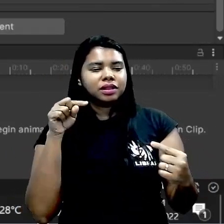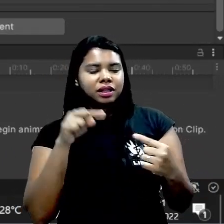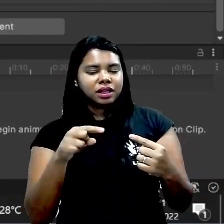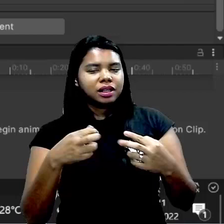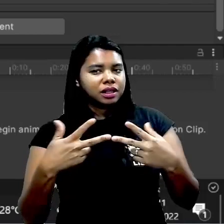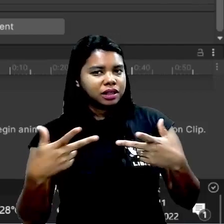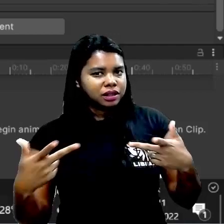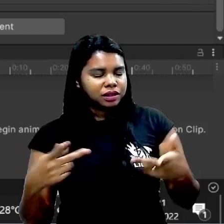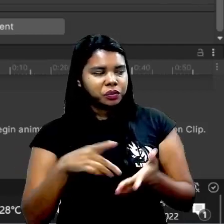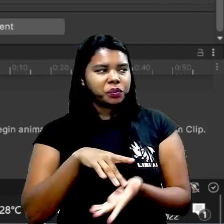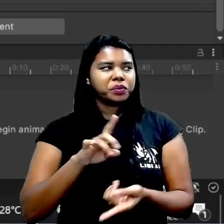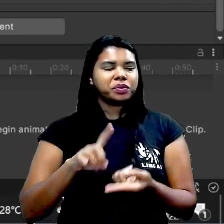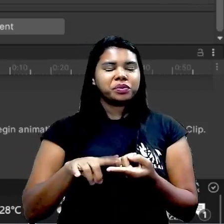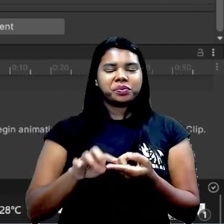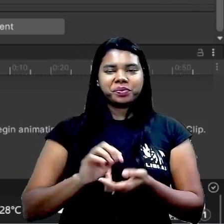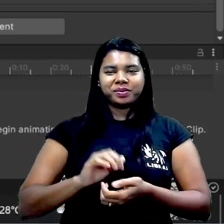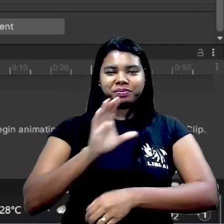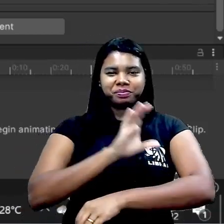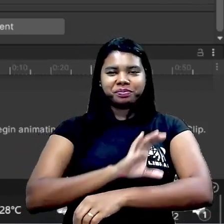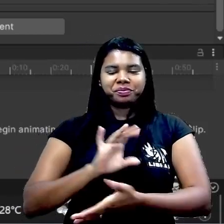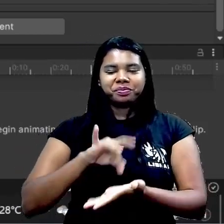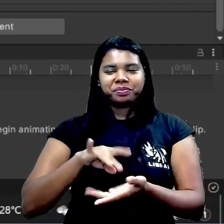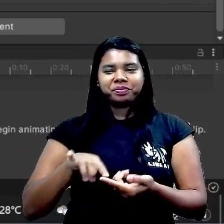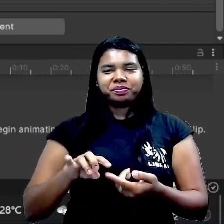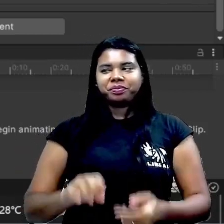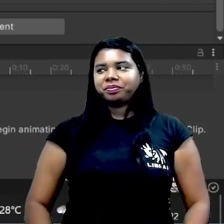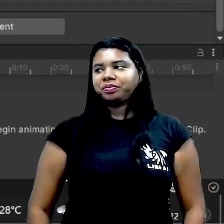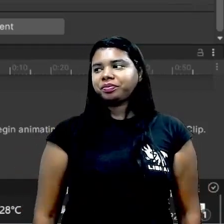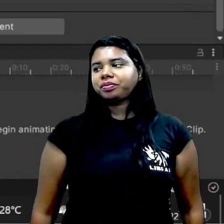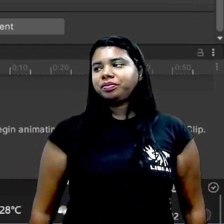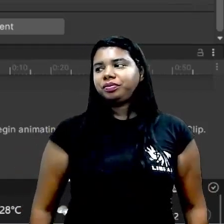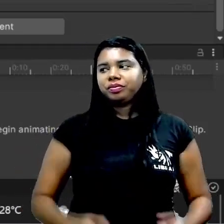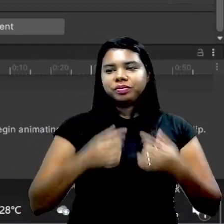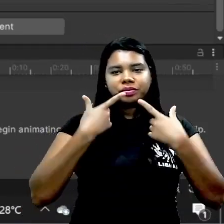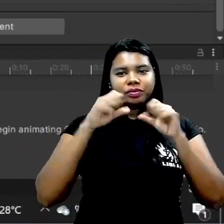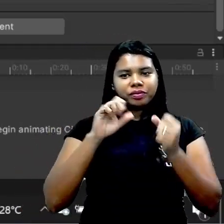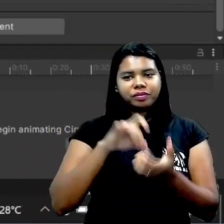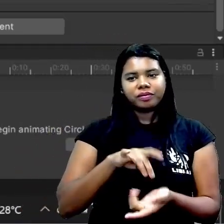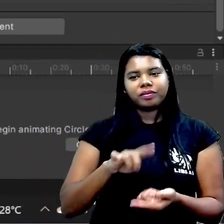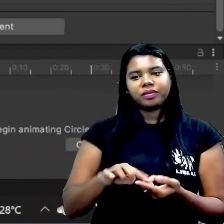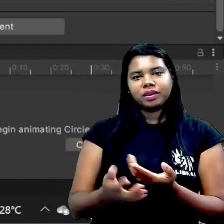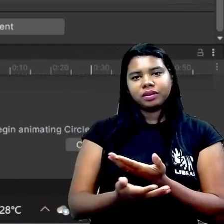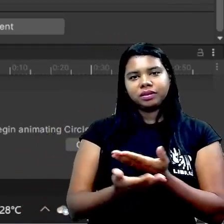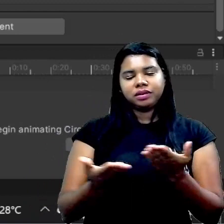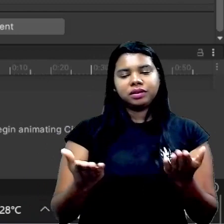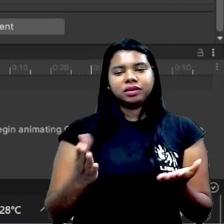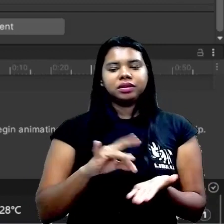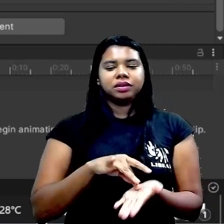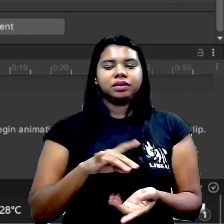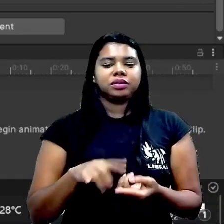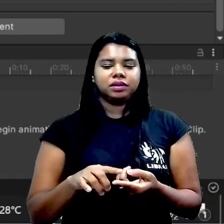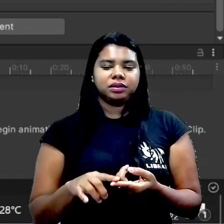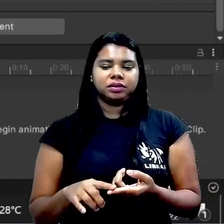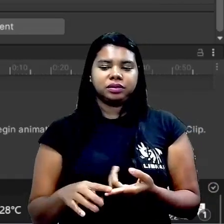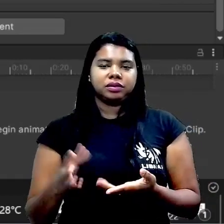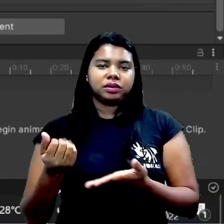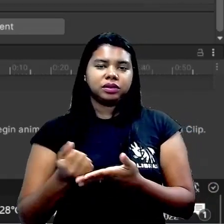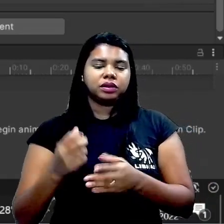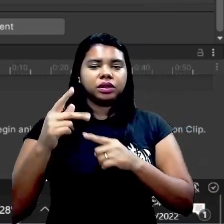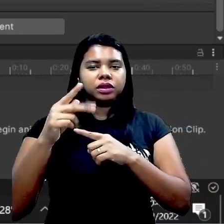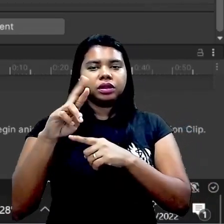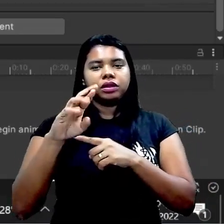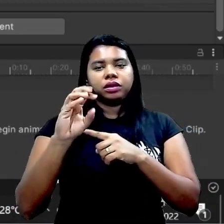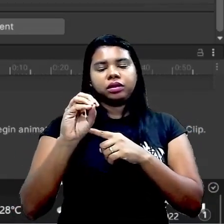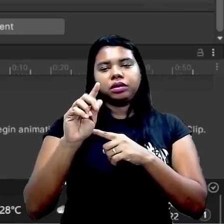Importantíssimo. Inclusive, a linguagem, existe um pré-requisito para você programar aqui na Unity. Você tem